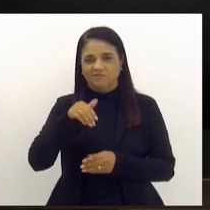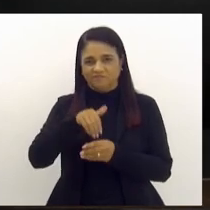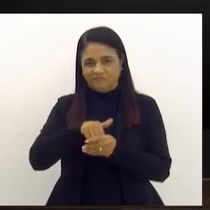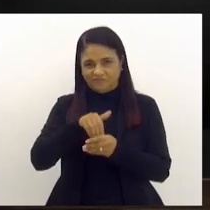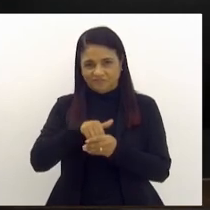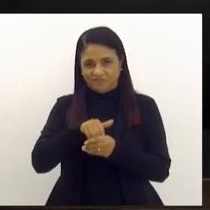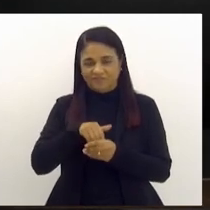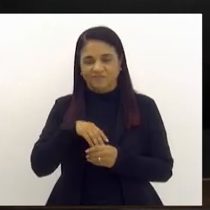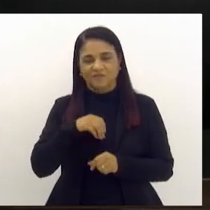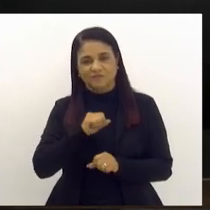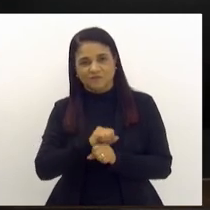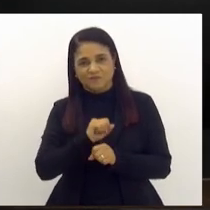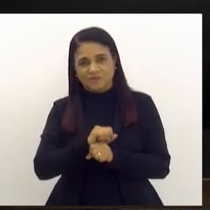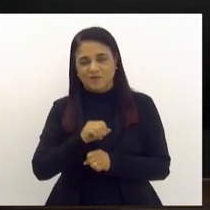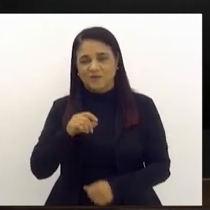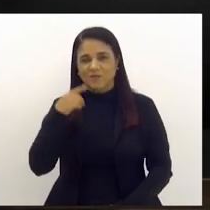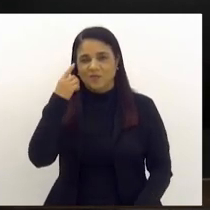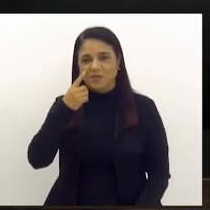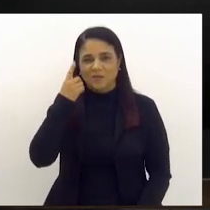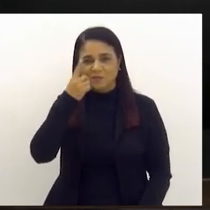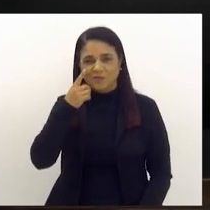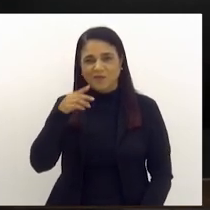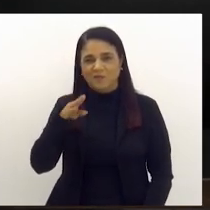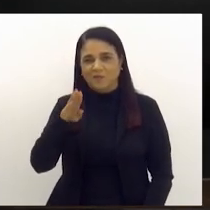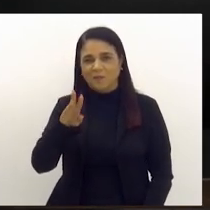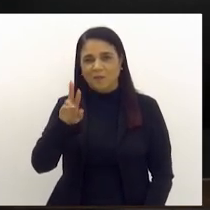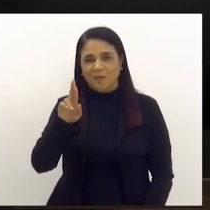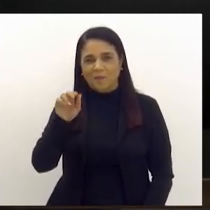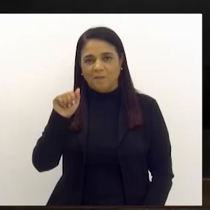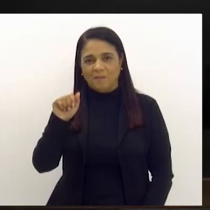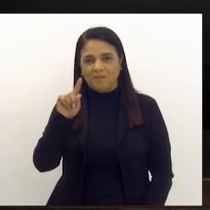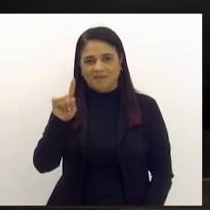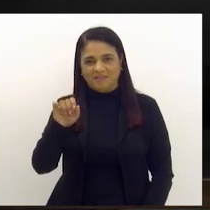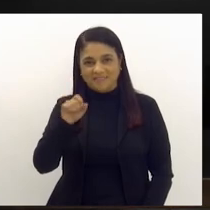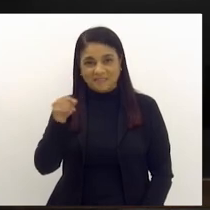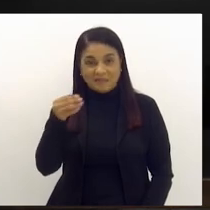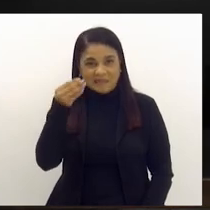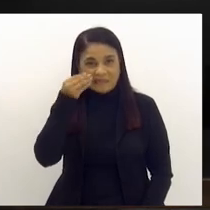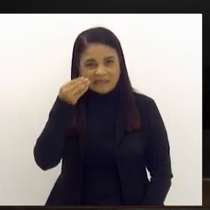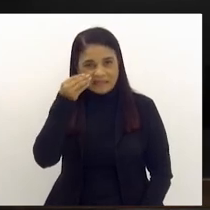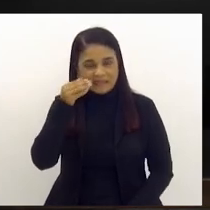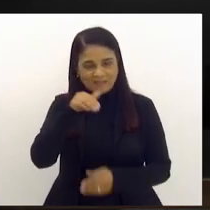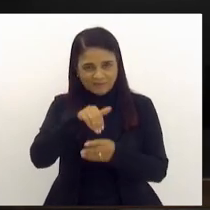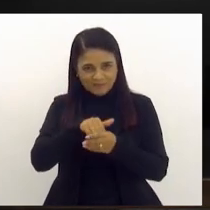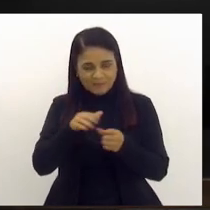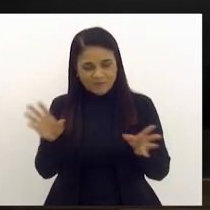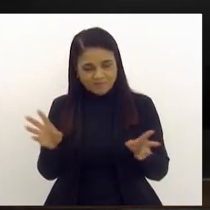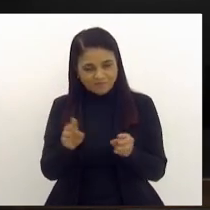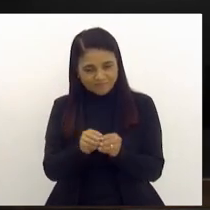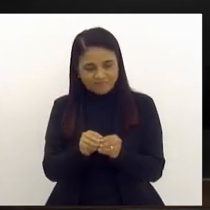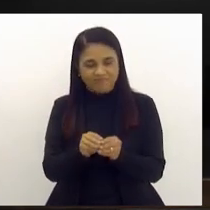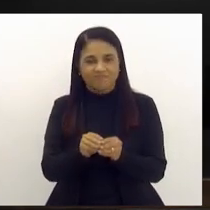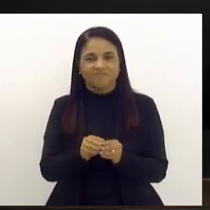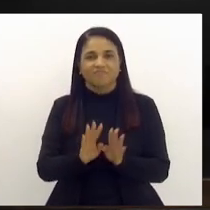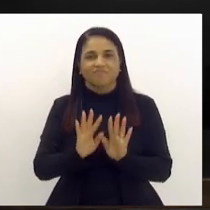Vou só aguardar o deputado Brazão, que está ali na tentativa de votar, para a gente encerrar a votação.